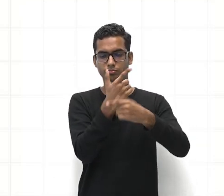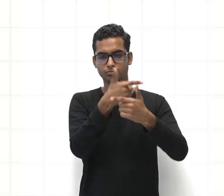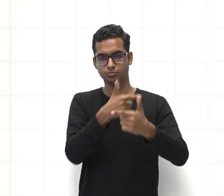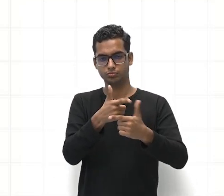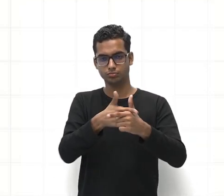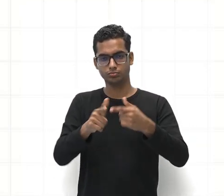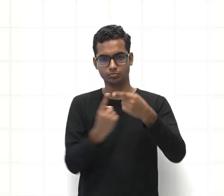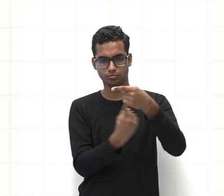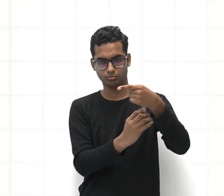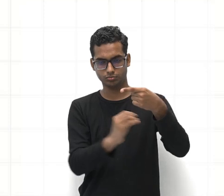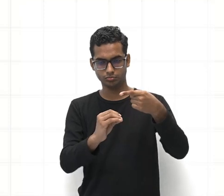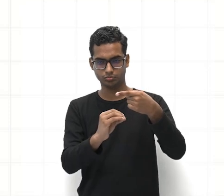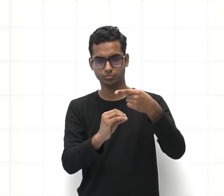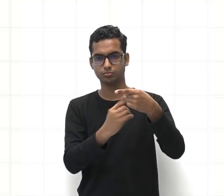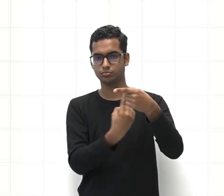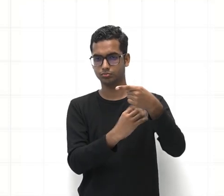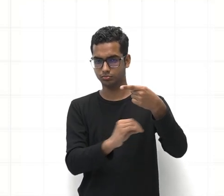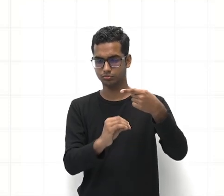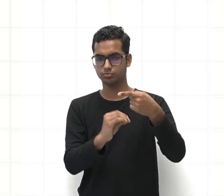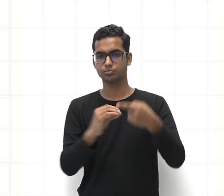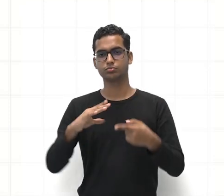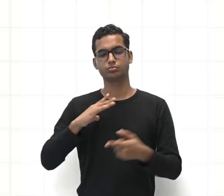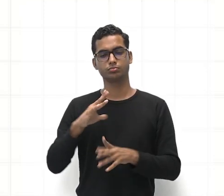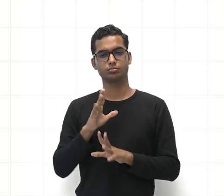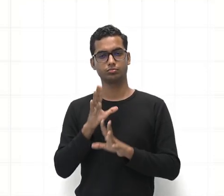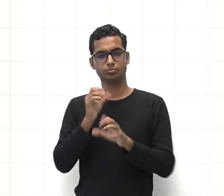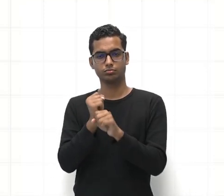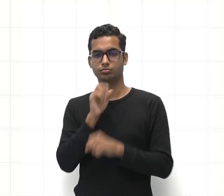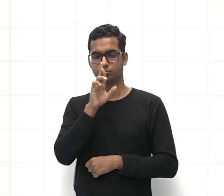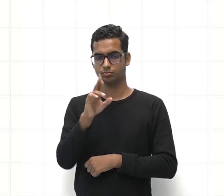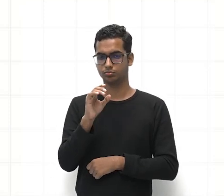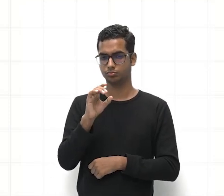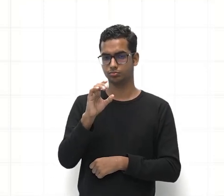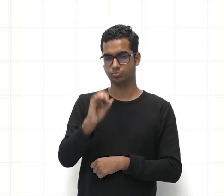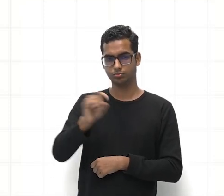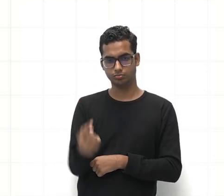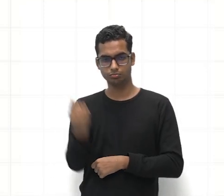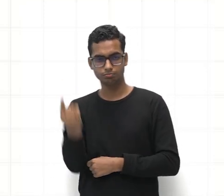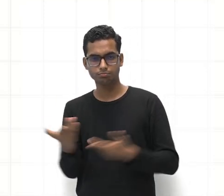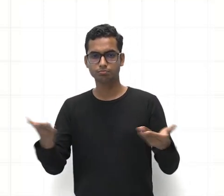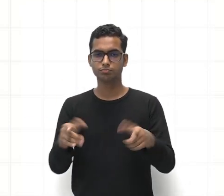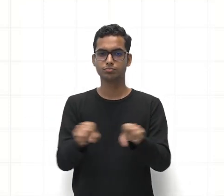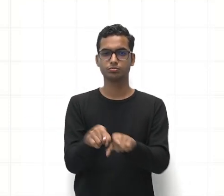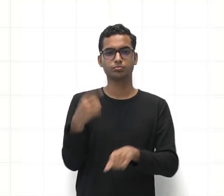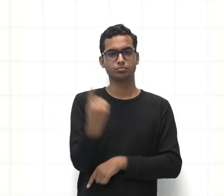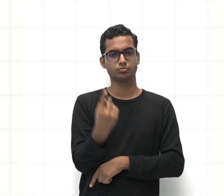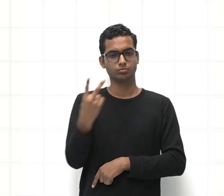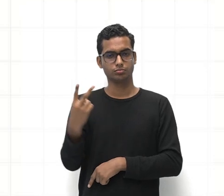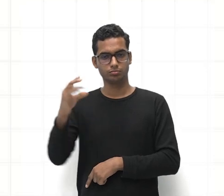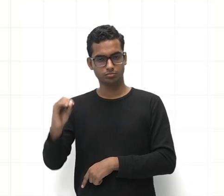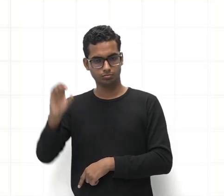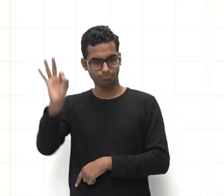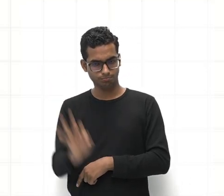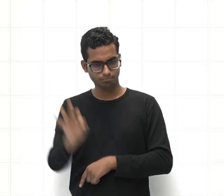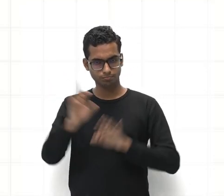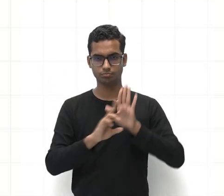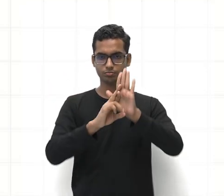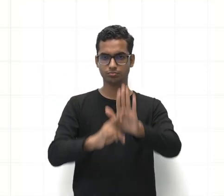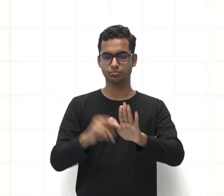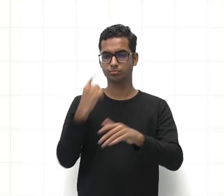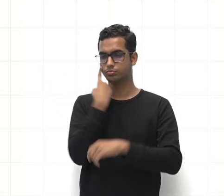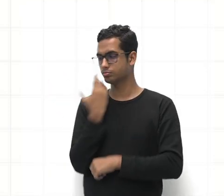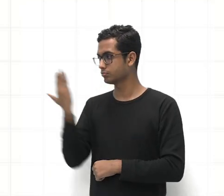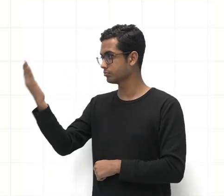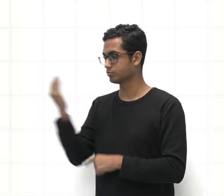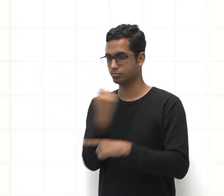120%, é a mesma coisa que 120 sobre 100, Simplifica o 0 com